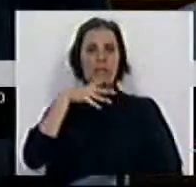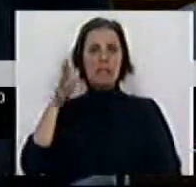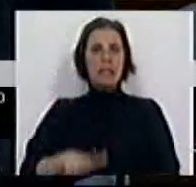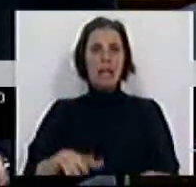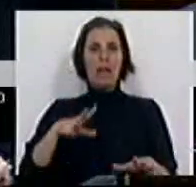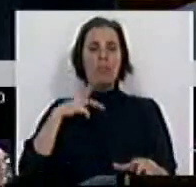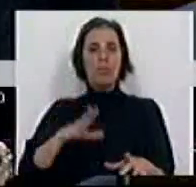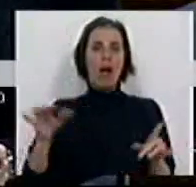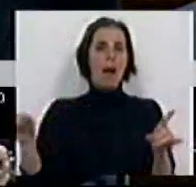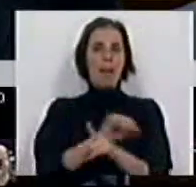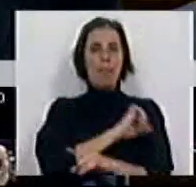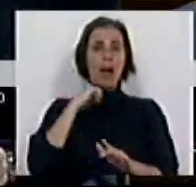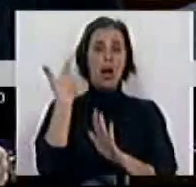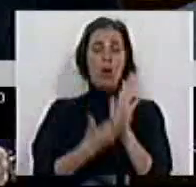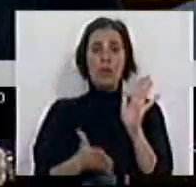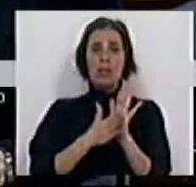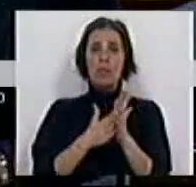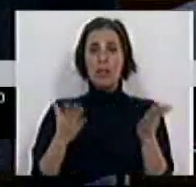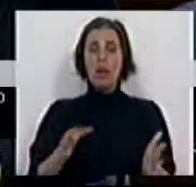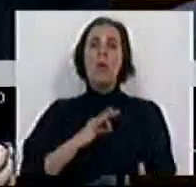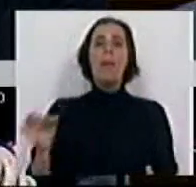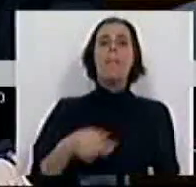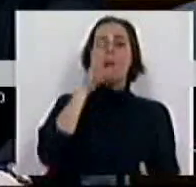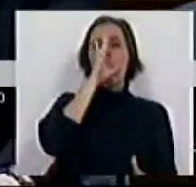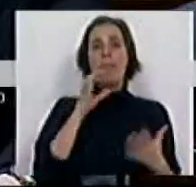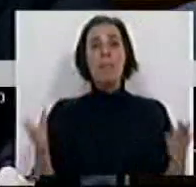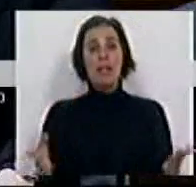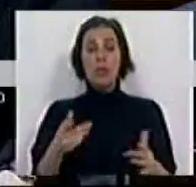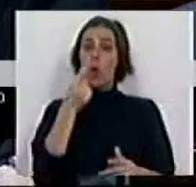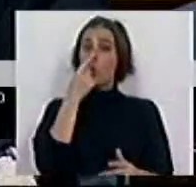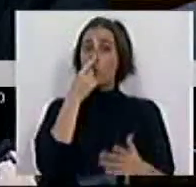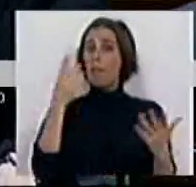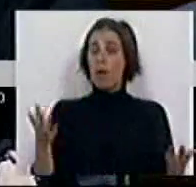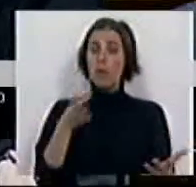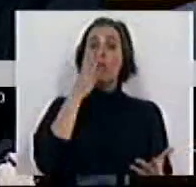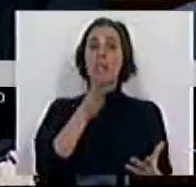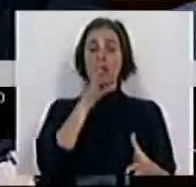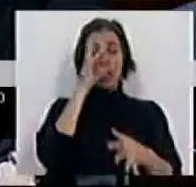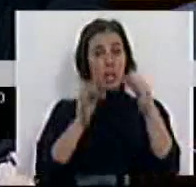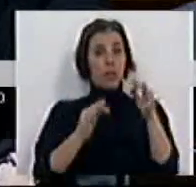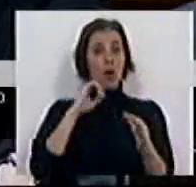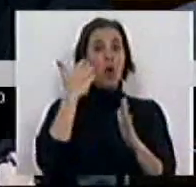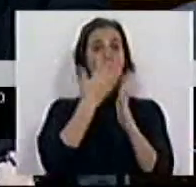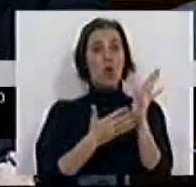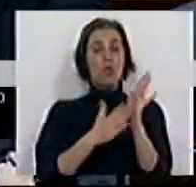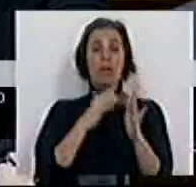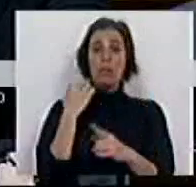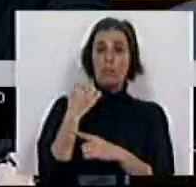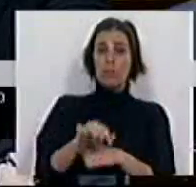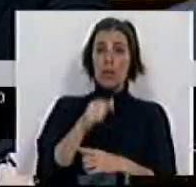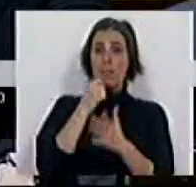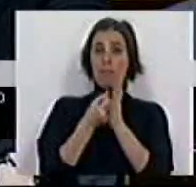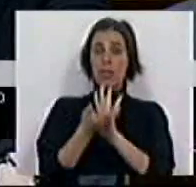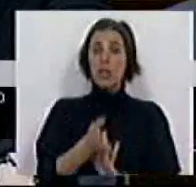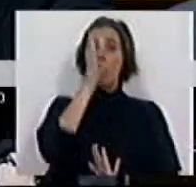nunca disse que ia apagar a Constituição. Sr. Primeiro-Ministro, Durão Barroso diz que se o Tribunal Constitucional chumbar medidas